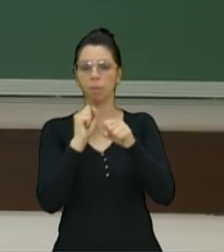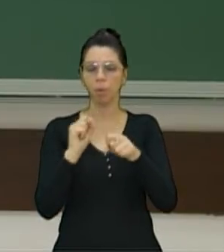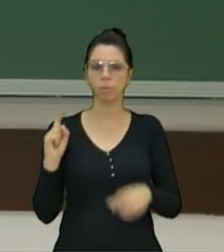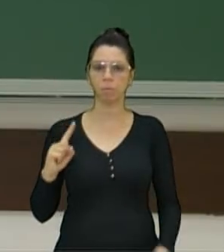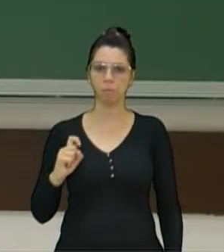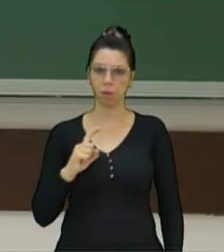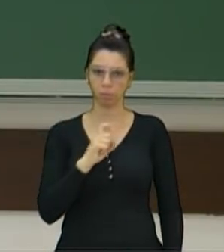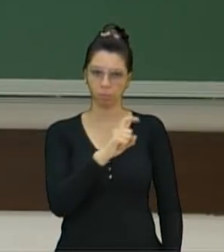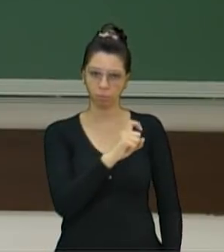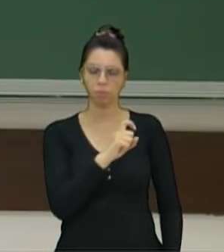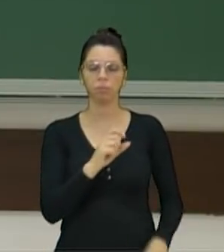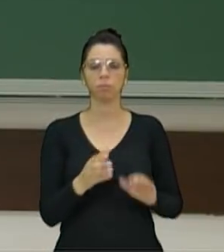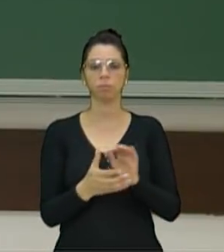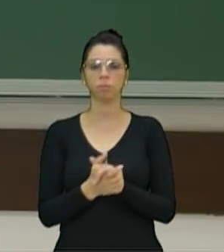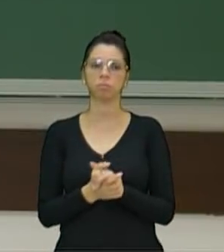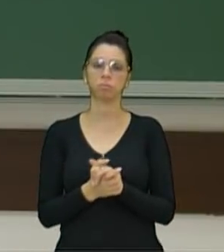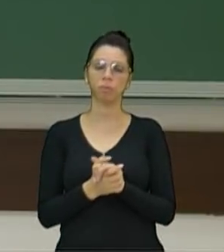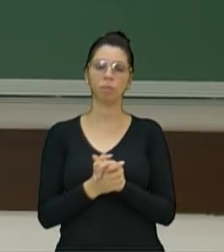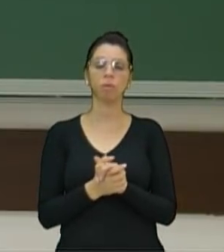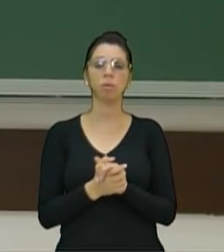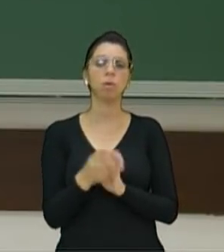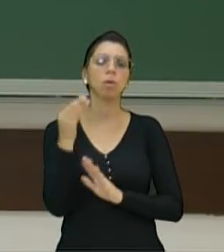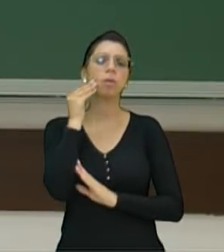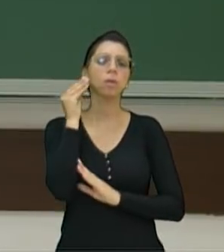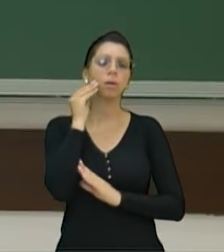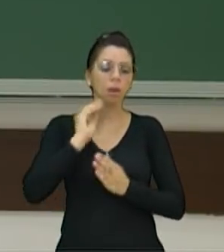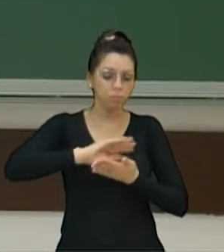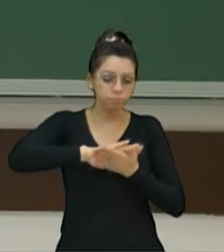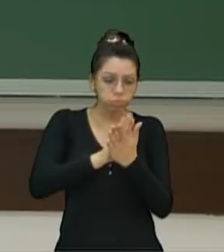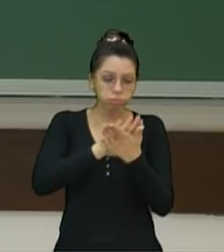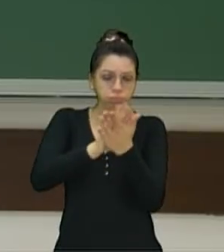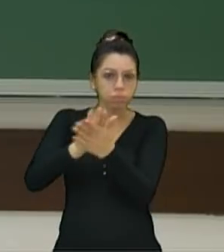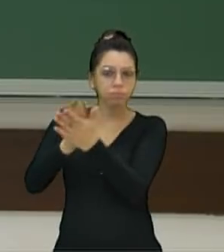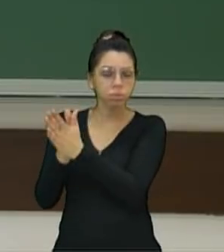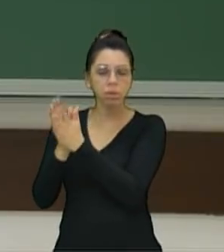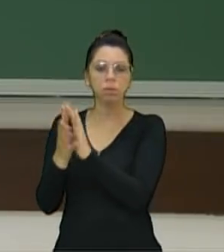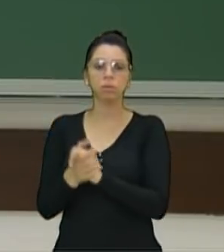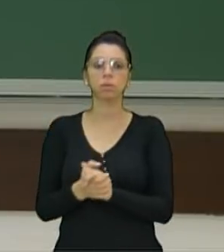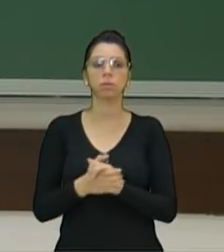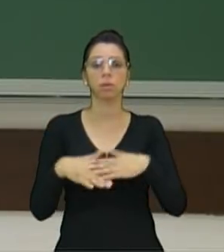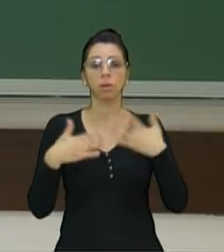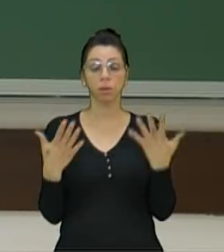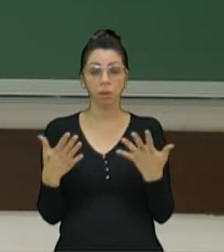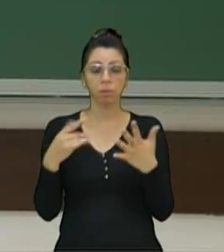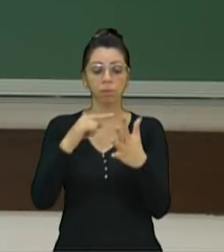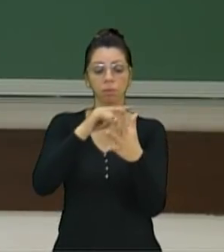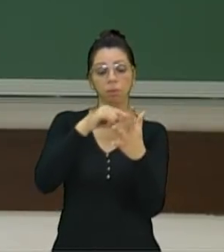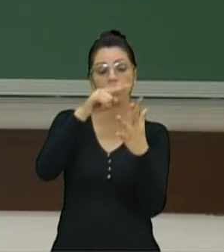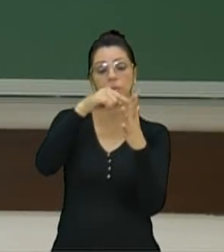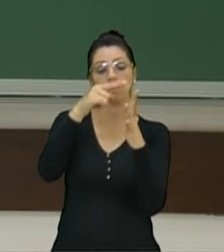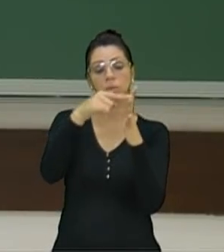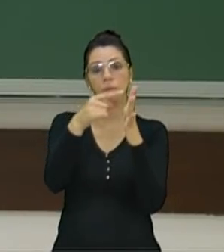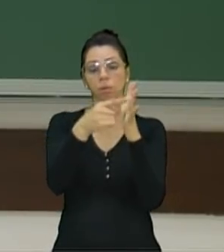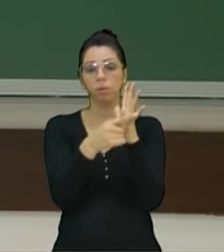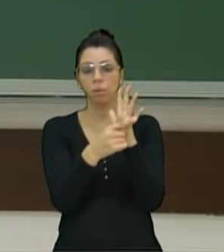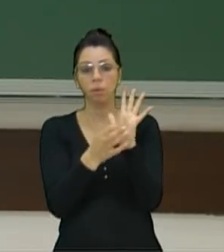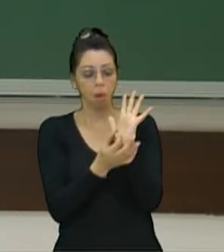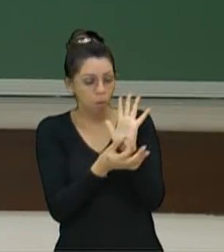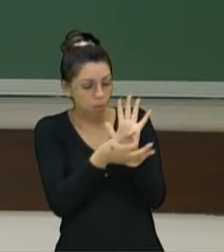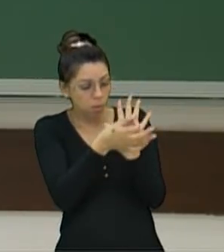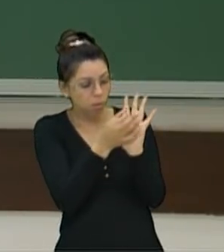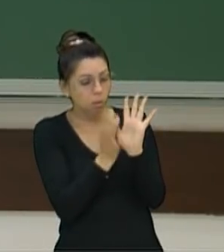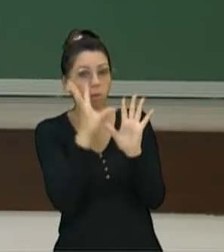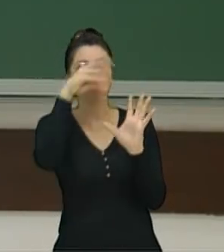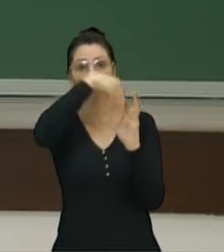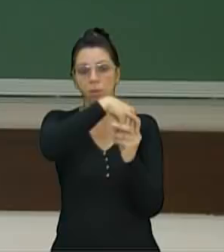bactéria, por exemplo, e vão tentar destruir, tá? Então, os linfonodos, através dos glóbulos brancos que estão